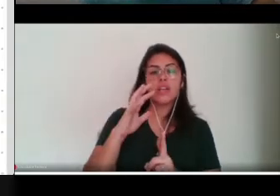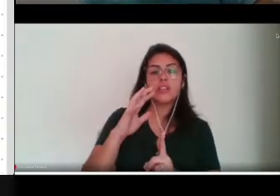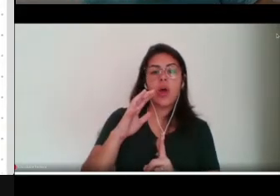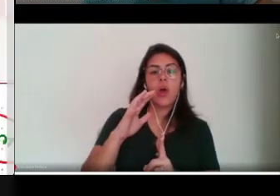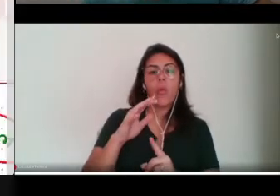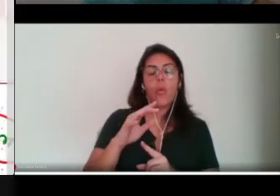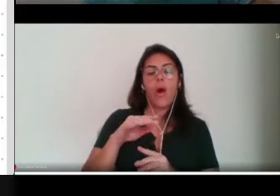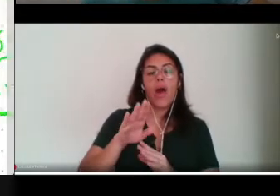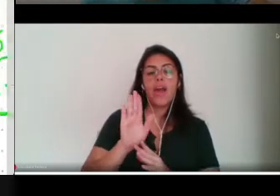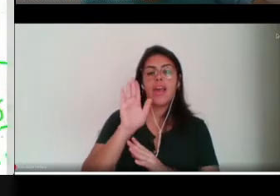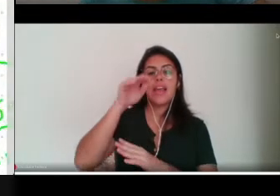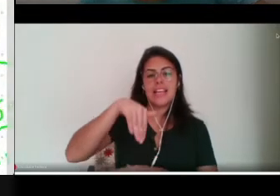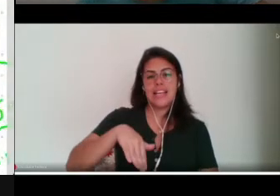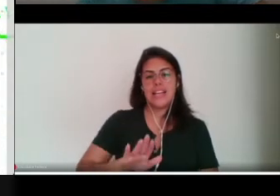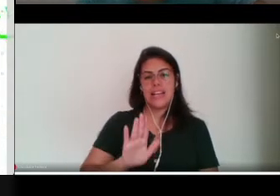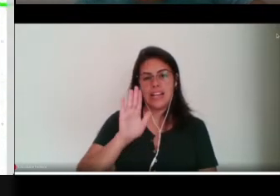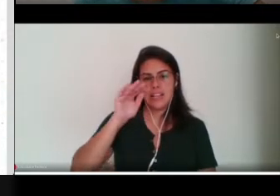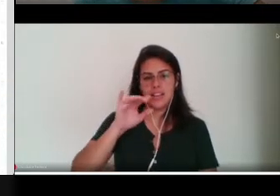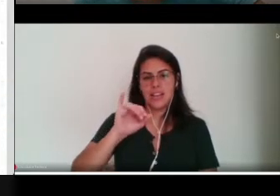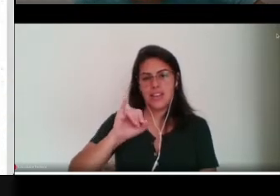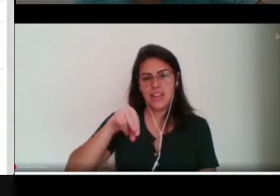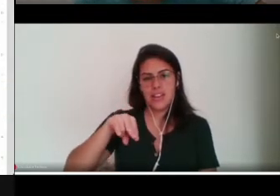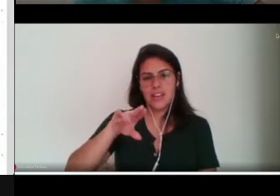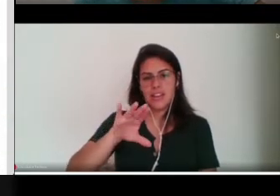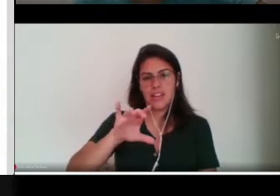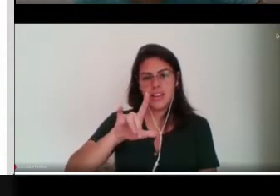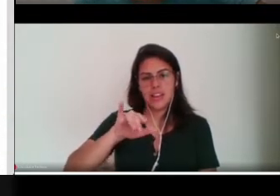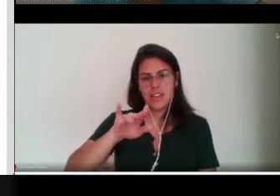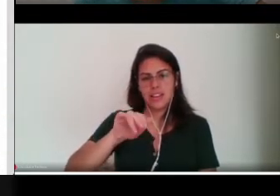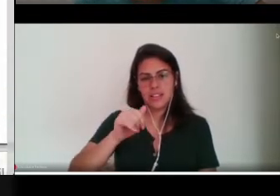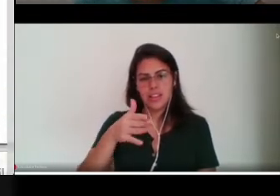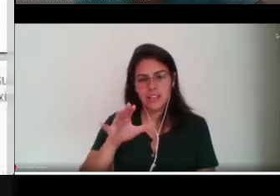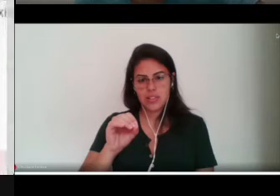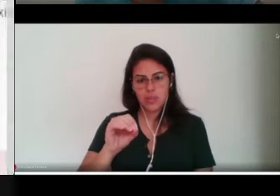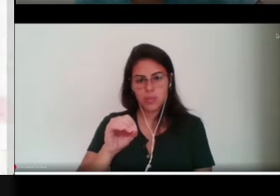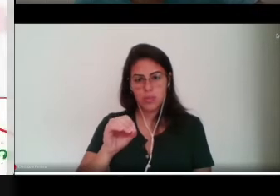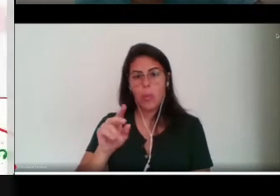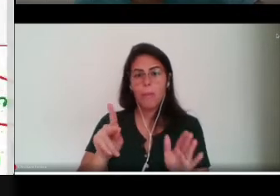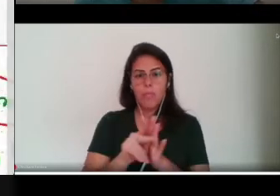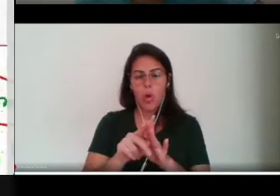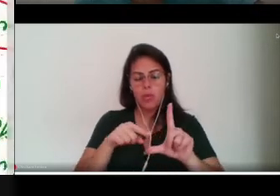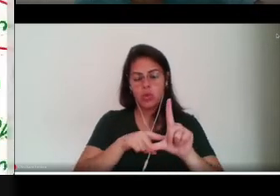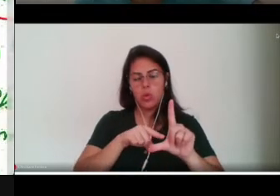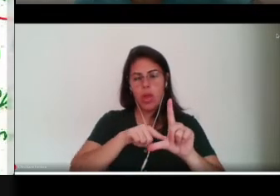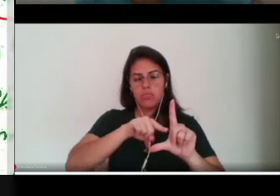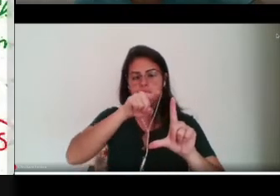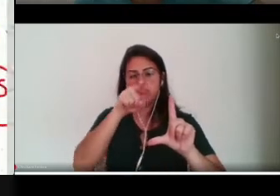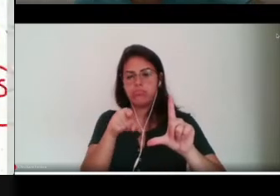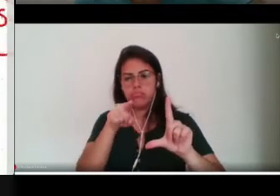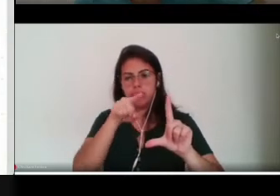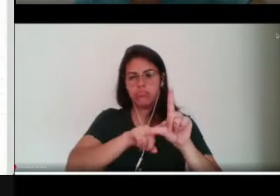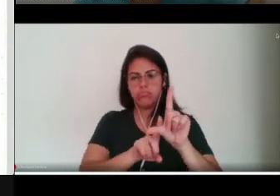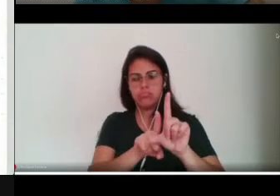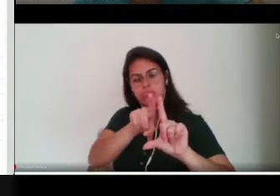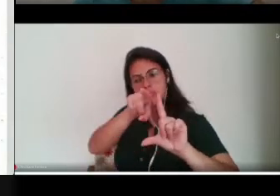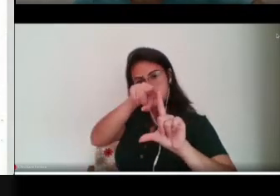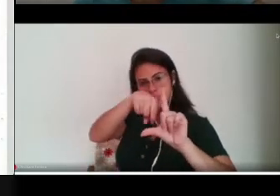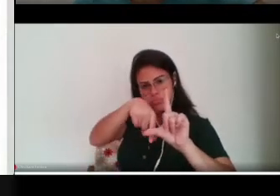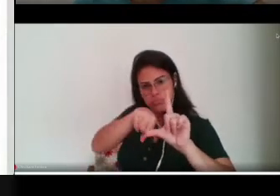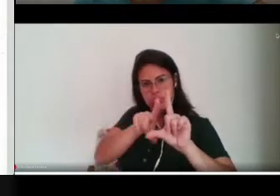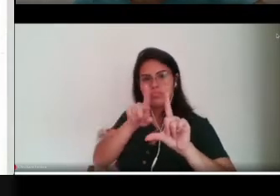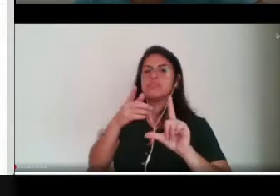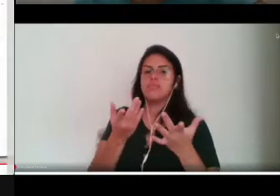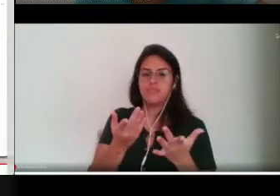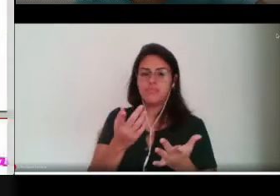com a inclinação do meu gráfico. Eu não sei porque ele fez isso, vocês vão fingir que não é comigo. Ai, meu Deus.